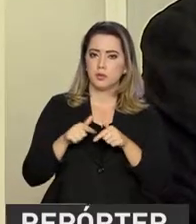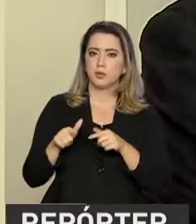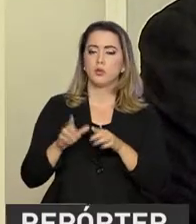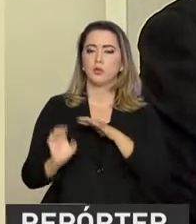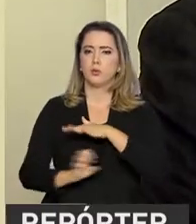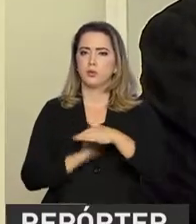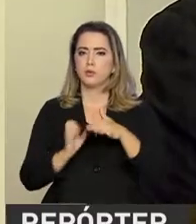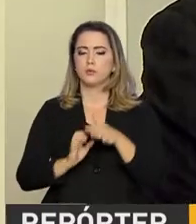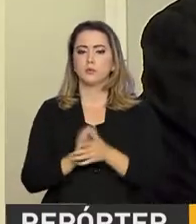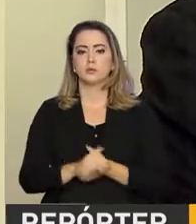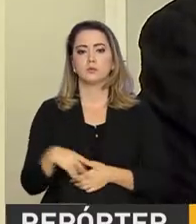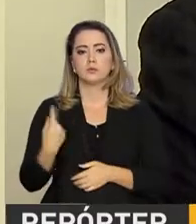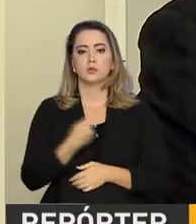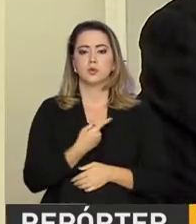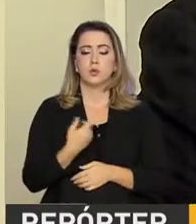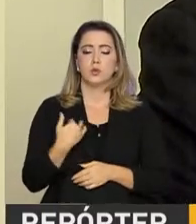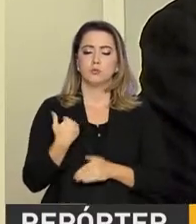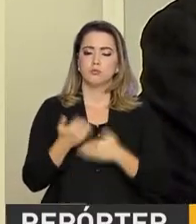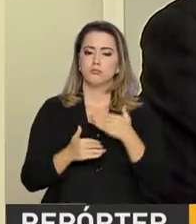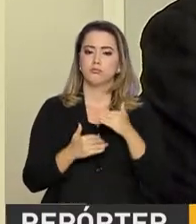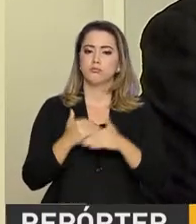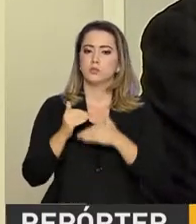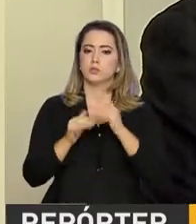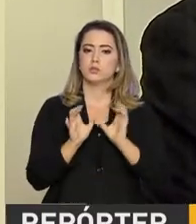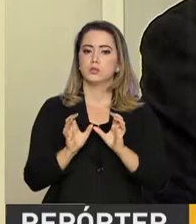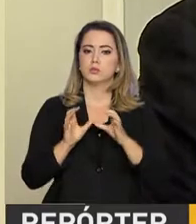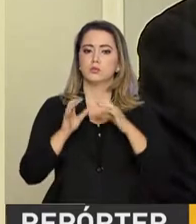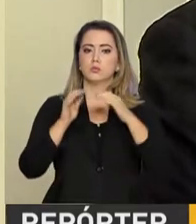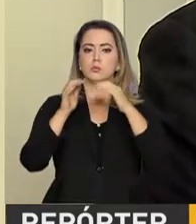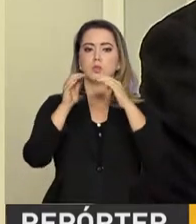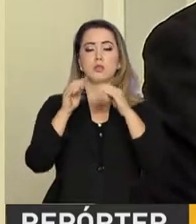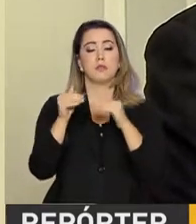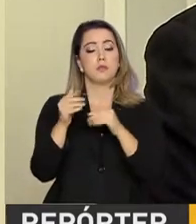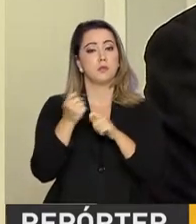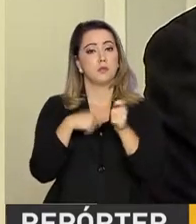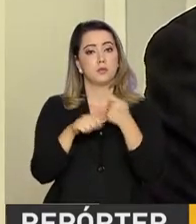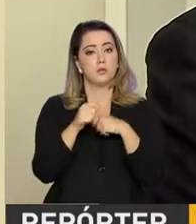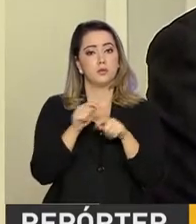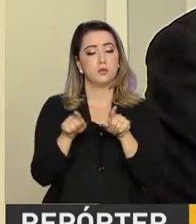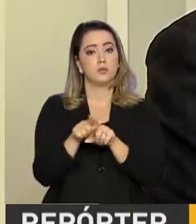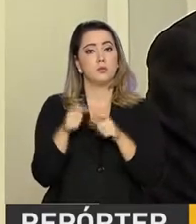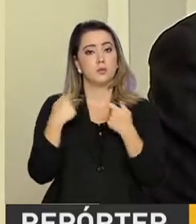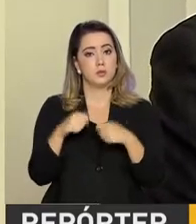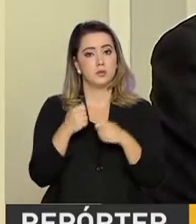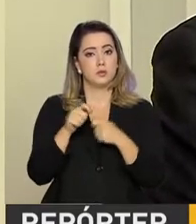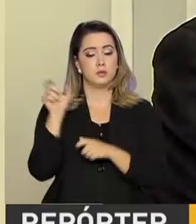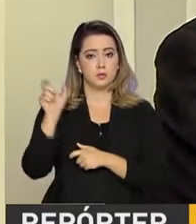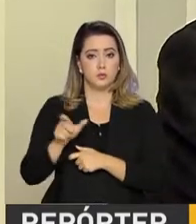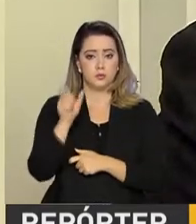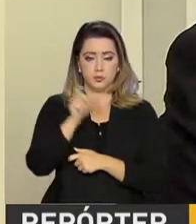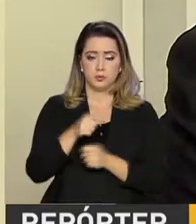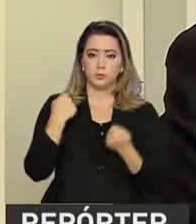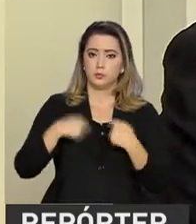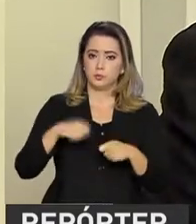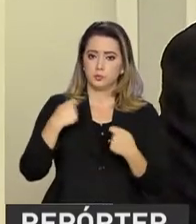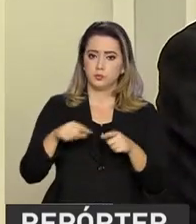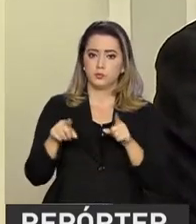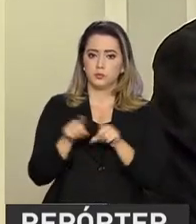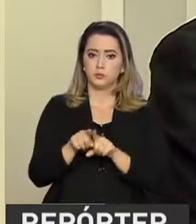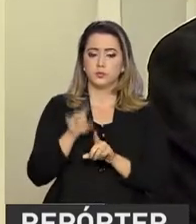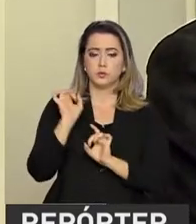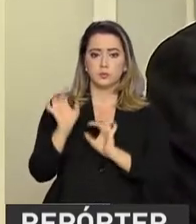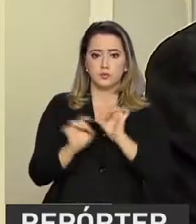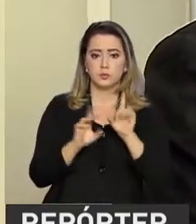estamos num momento de ascensão econômica onde determinados setores precisam de uma pessoa especial e em havendo demandas pontuais e